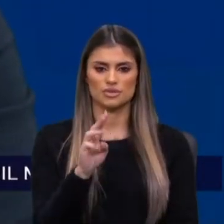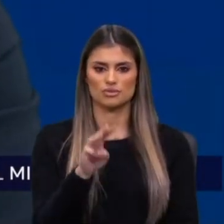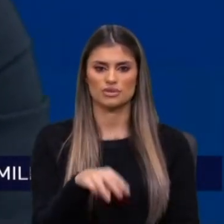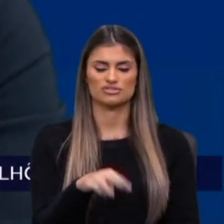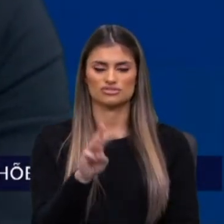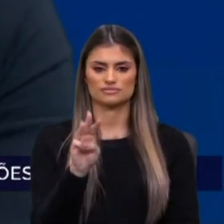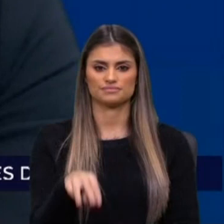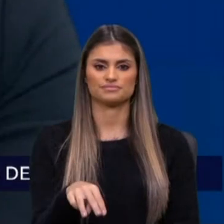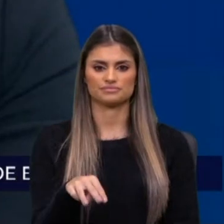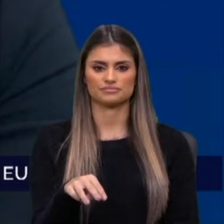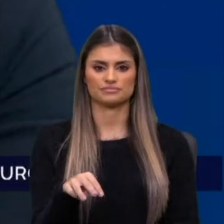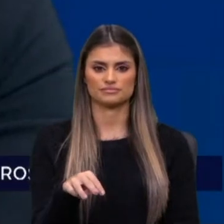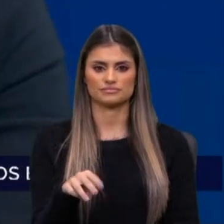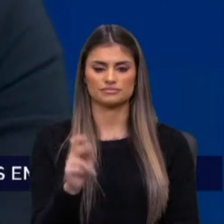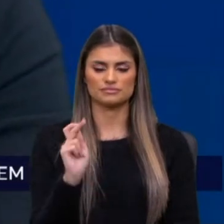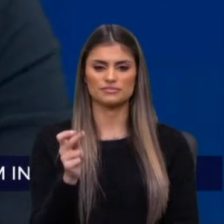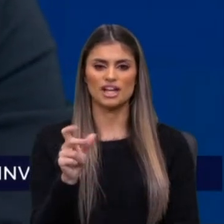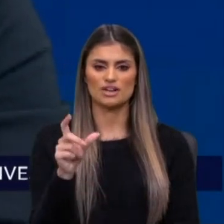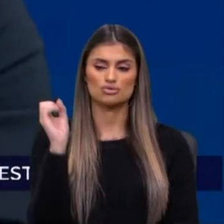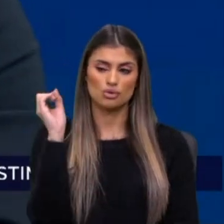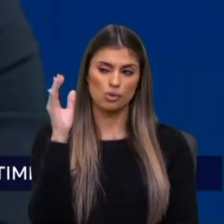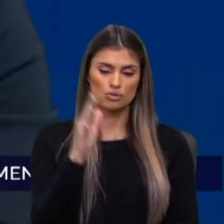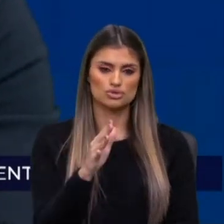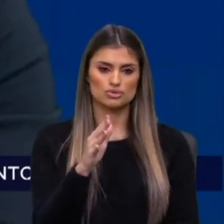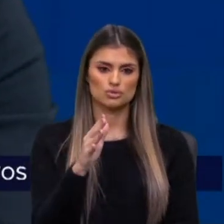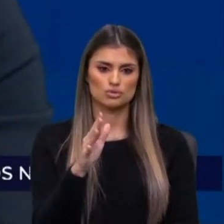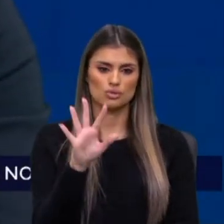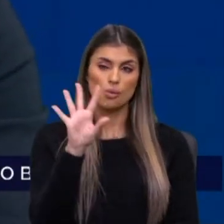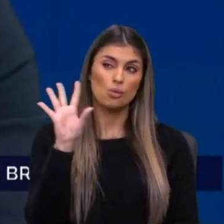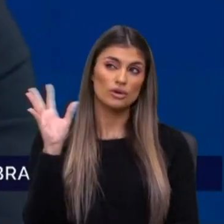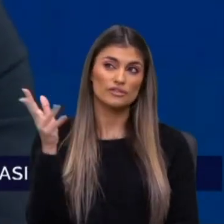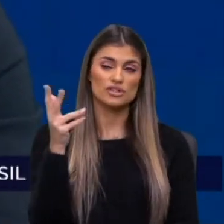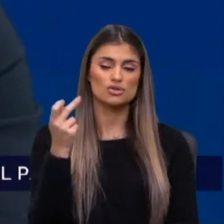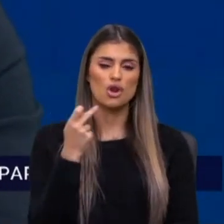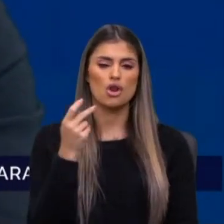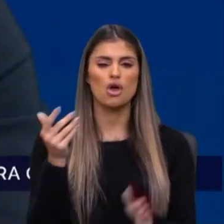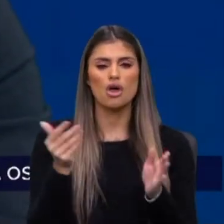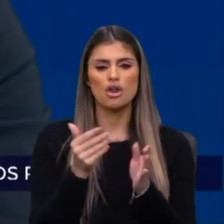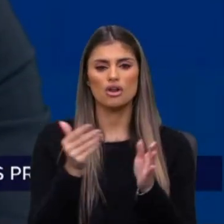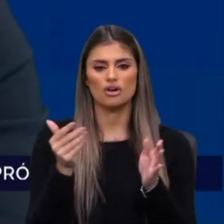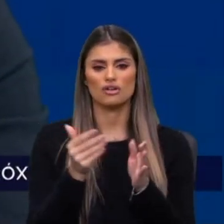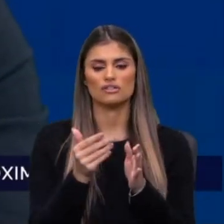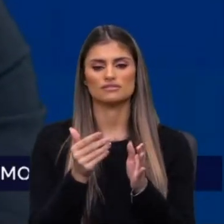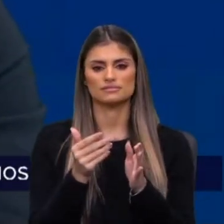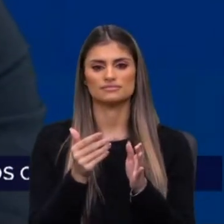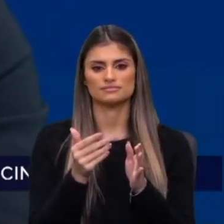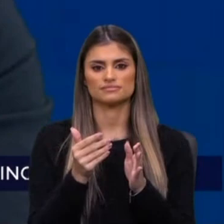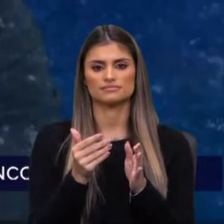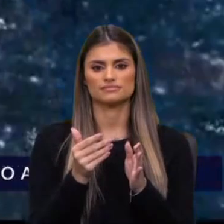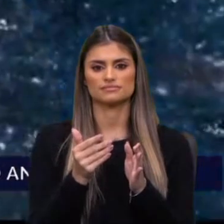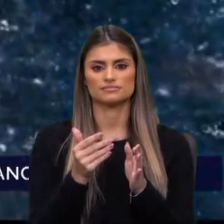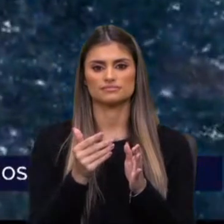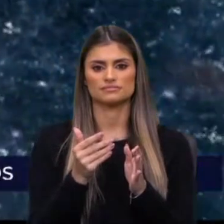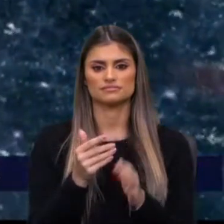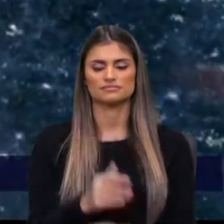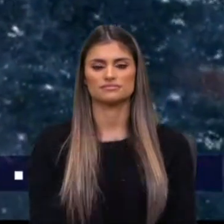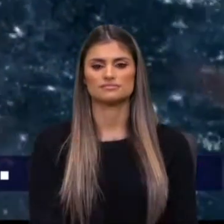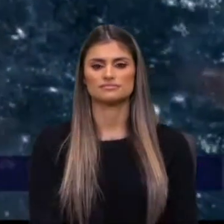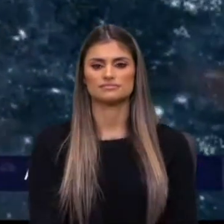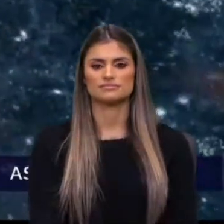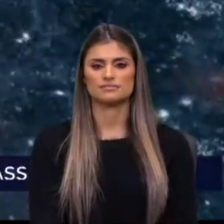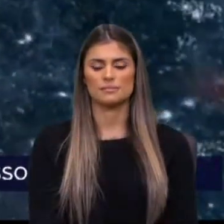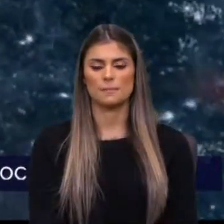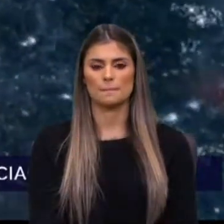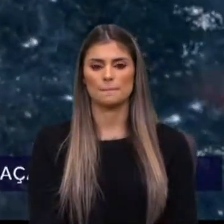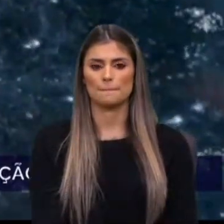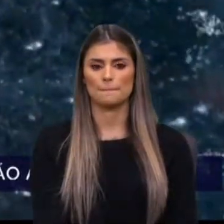de anos-luz. O universo ainda era muito pequenininho, era muito ancestral e